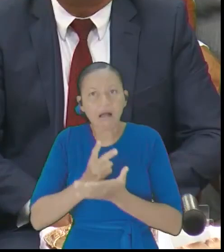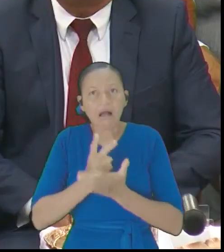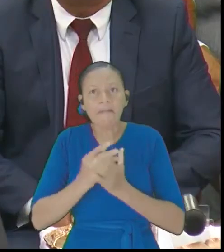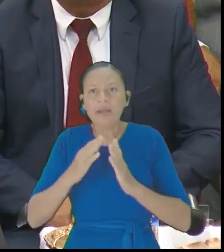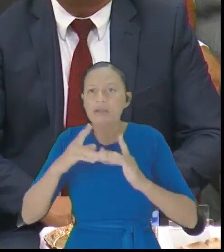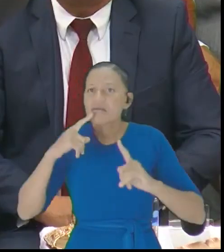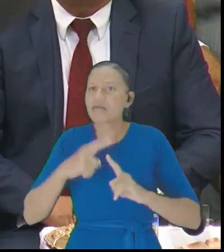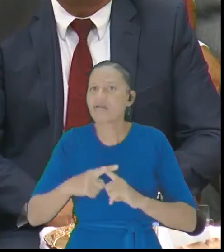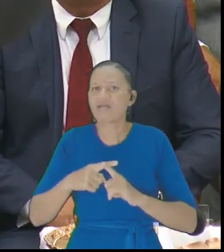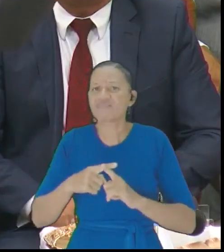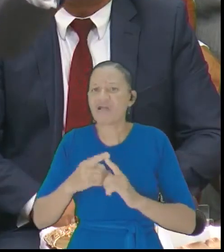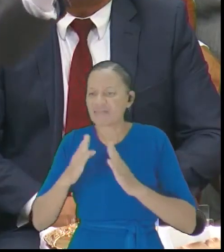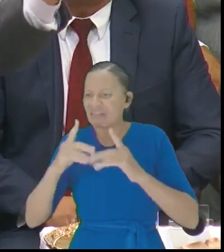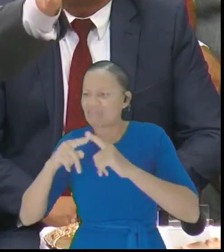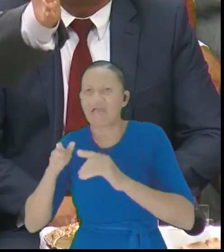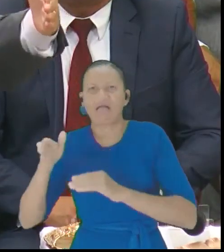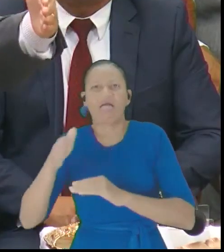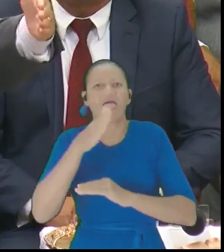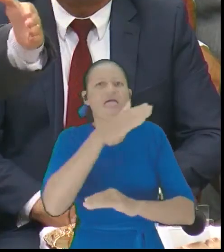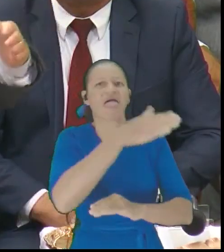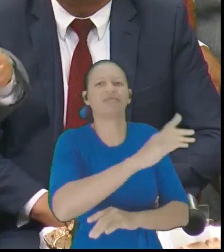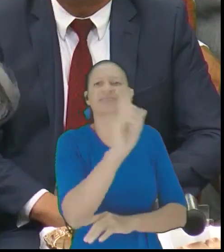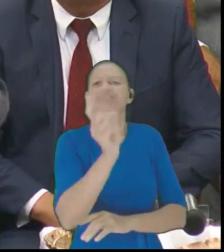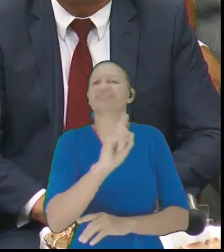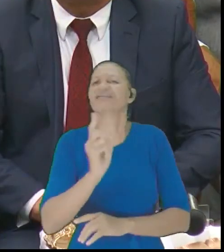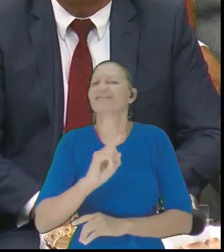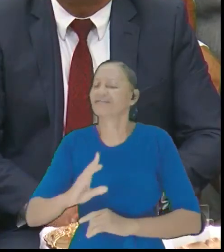Fique no lugar que Deus te estabeleceu.